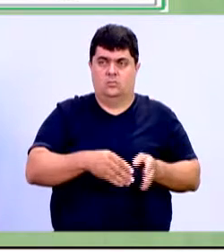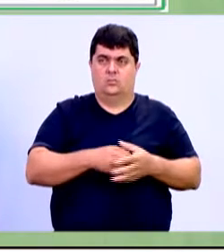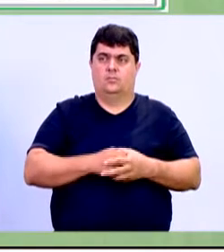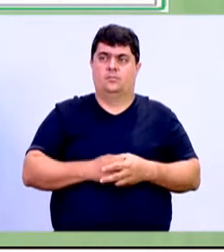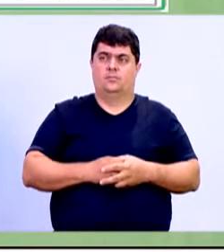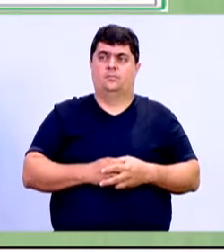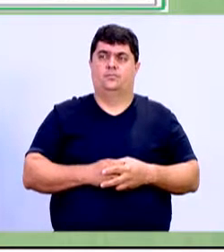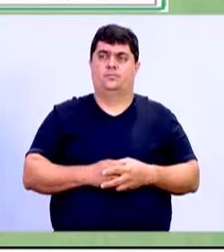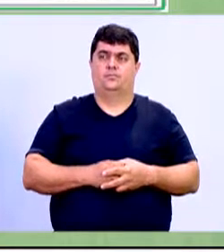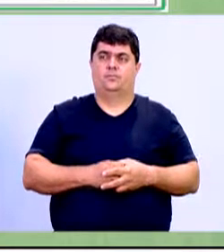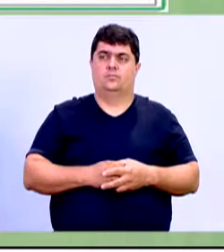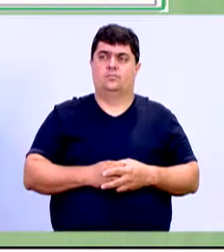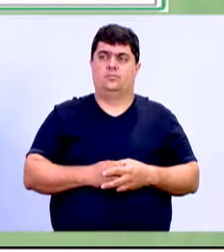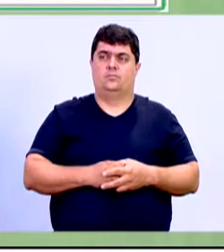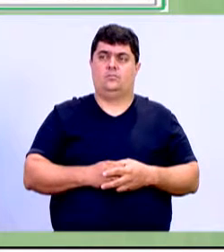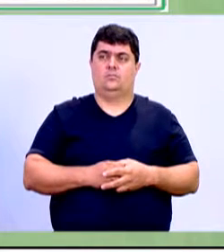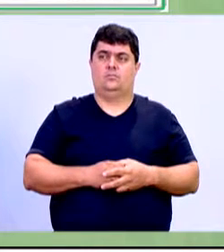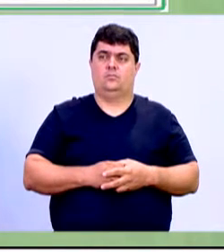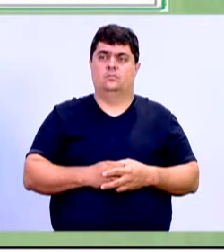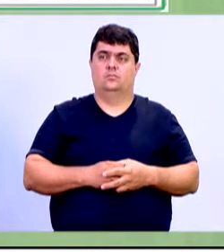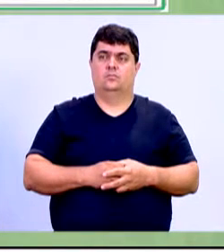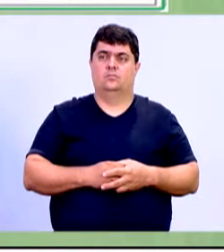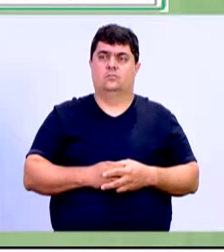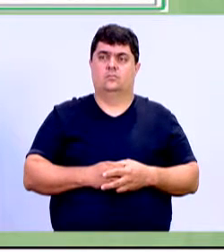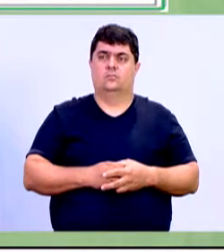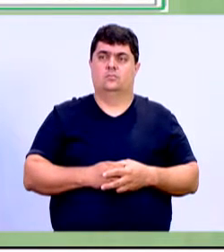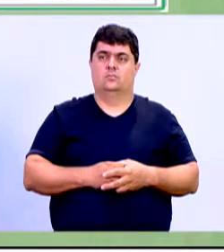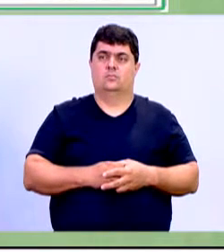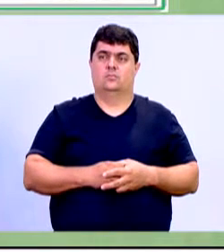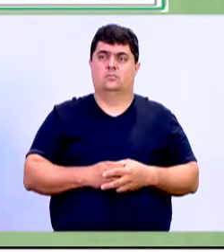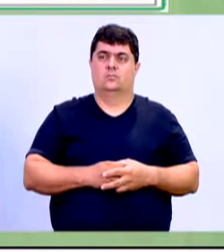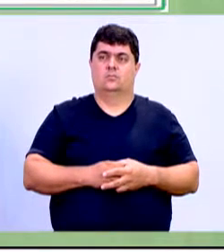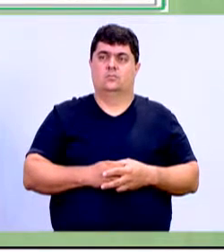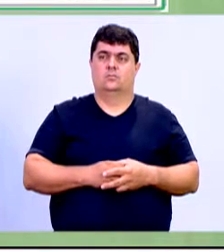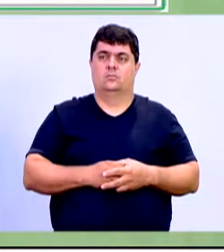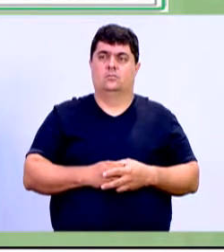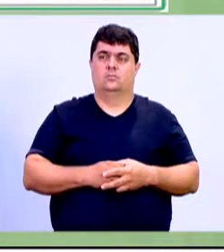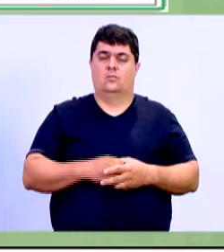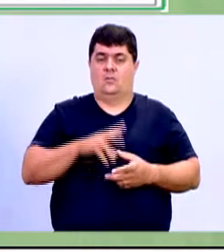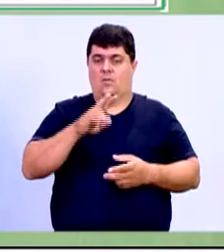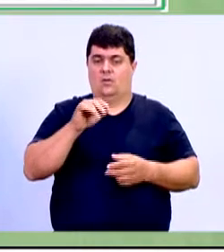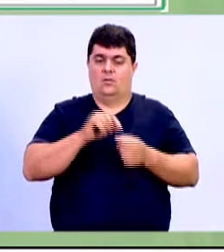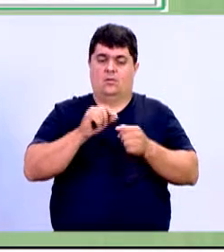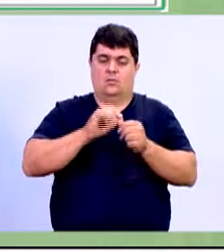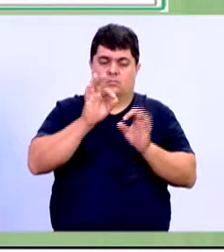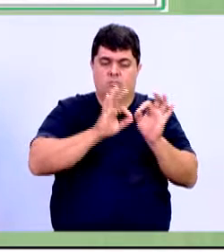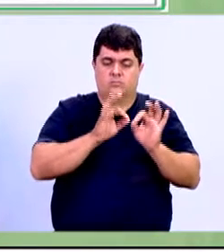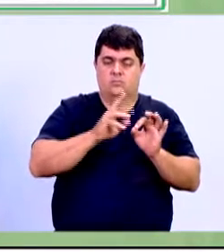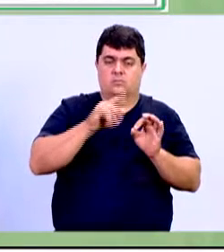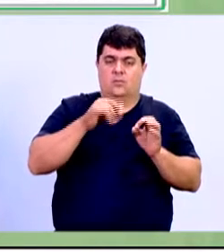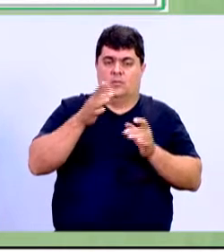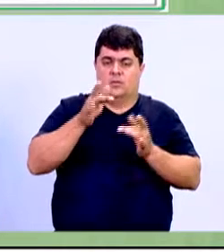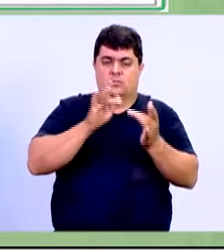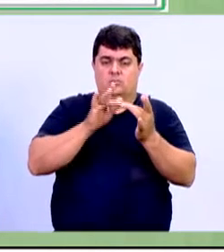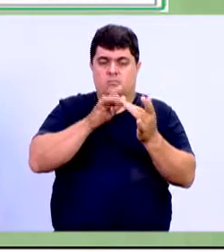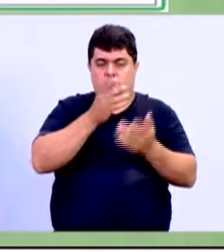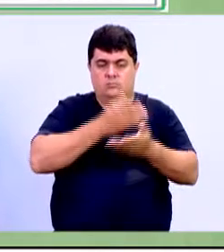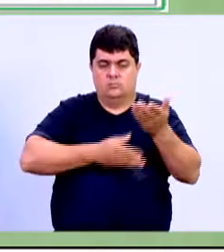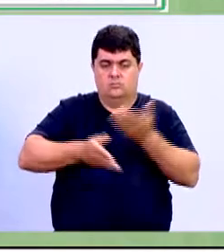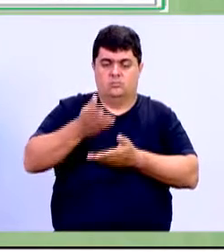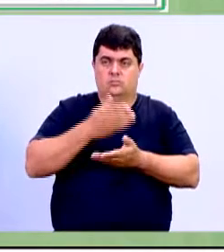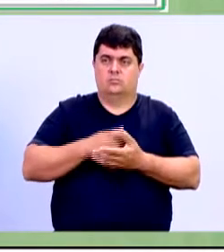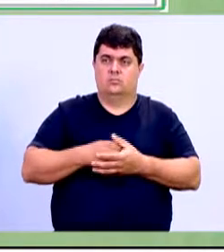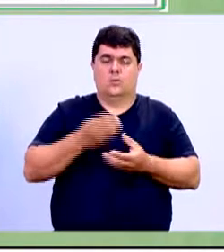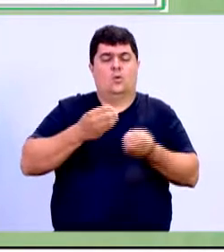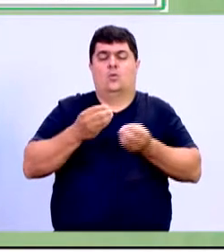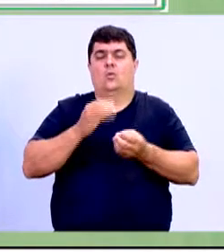aqui, certo? Storage e servidores. Então ele é que faz, o Brocade é que faz essa ligação, tá? Como